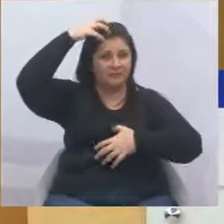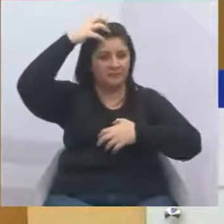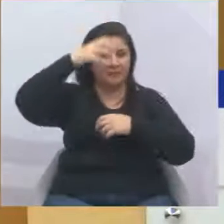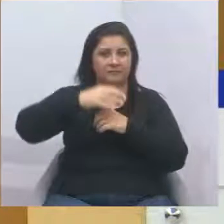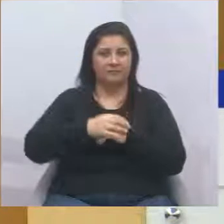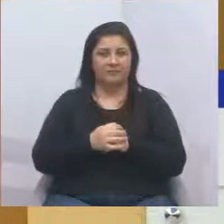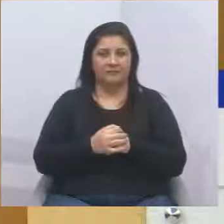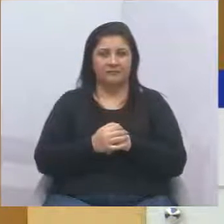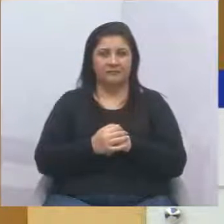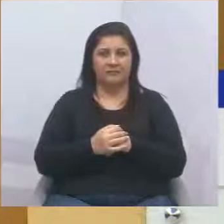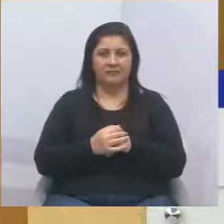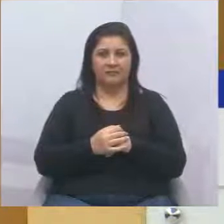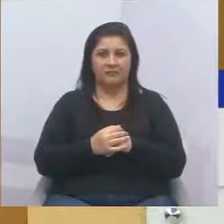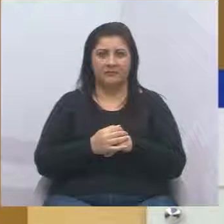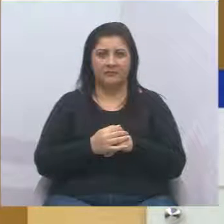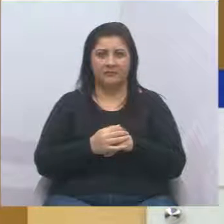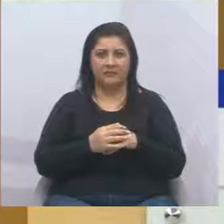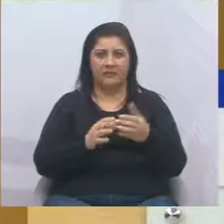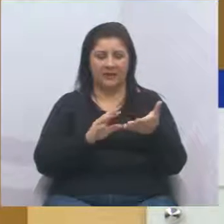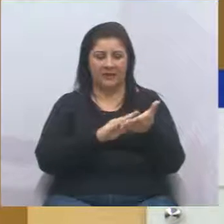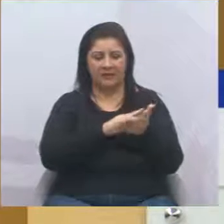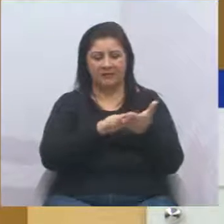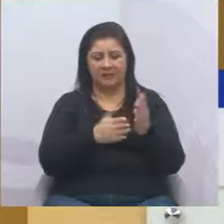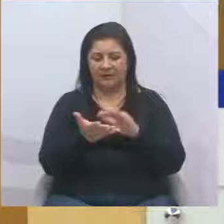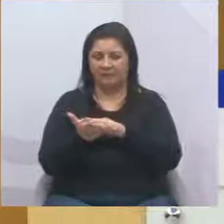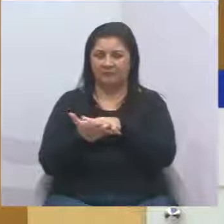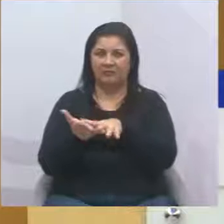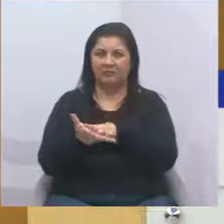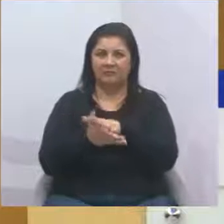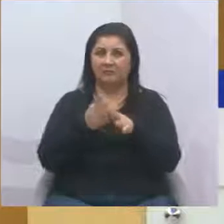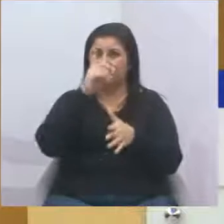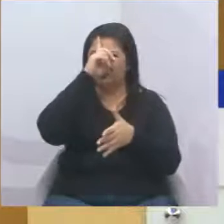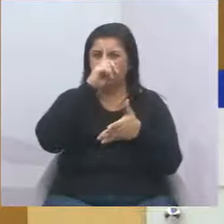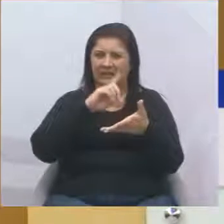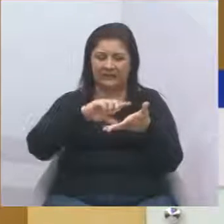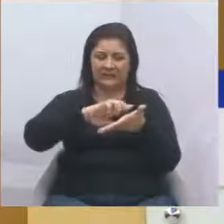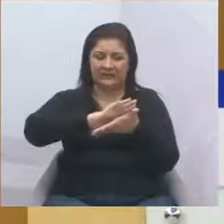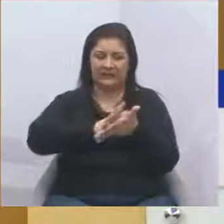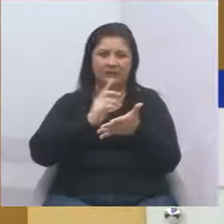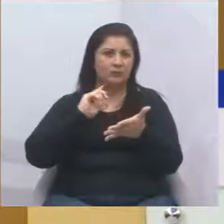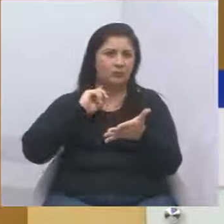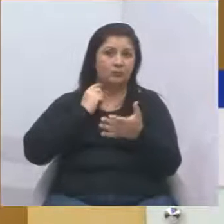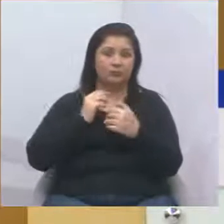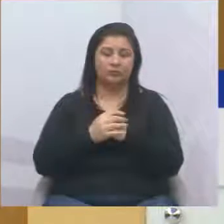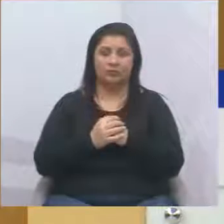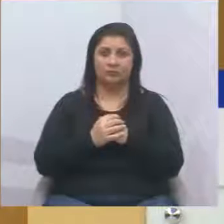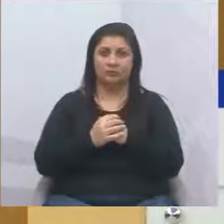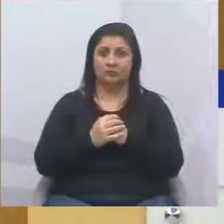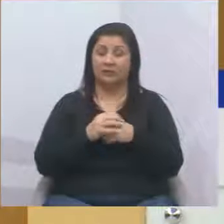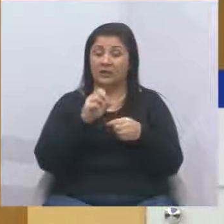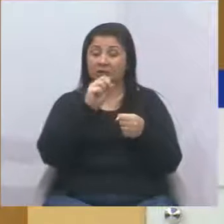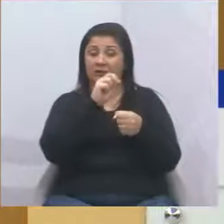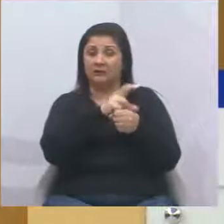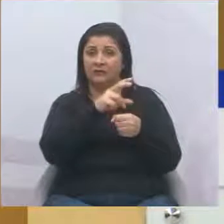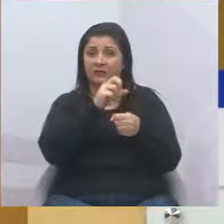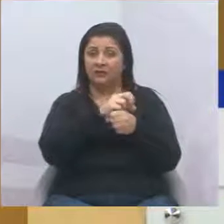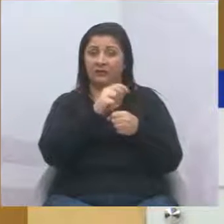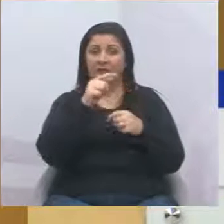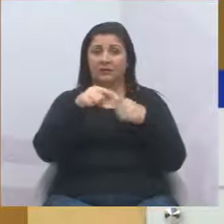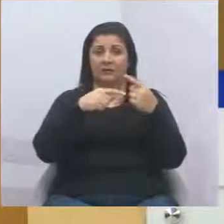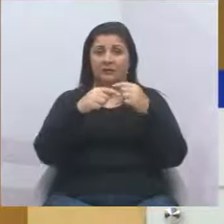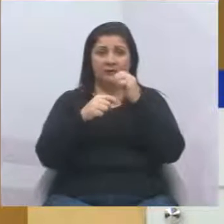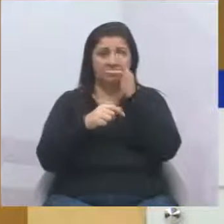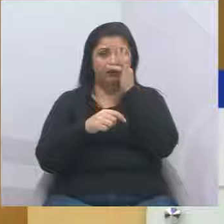manchas amarelas nos dedos e na roupa. Toxicidade. As flores abertas têm